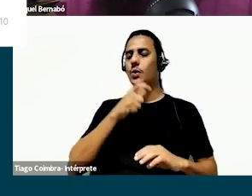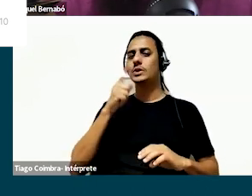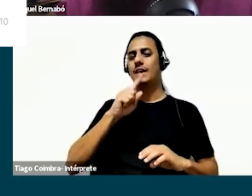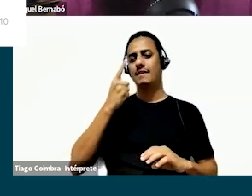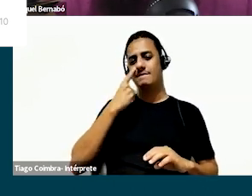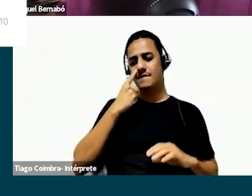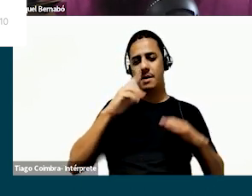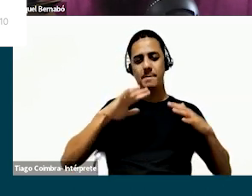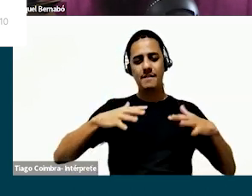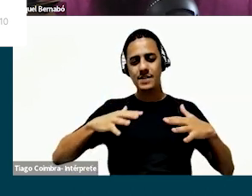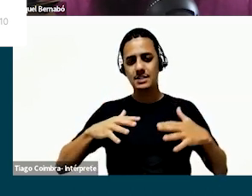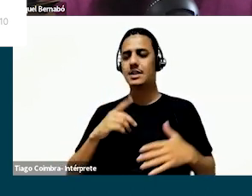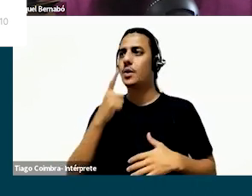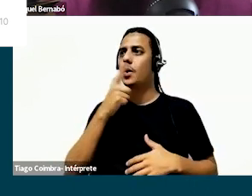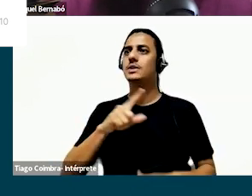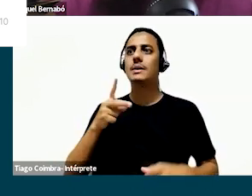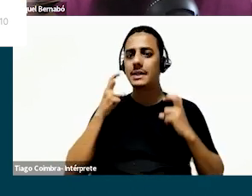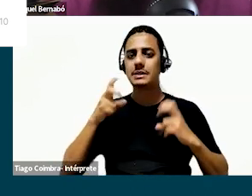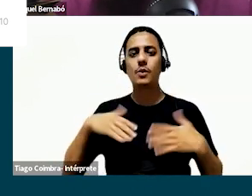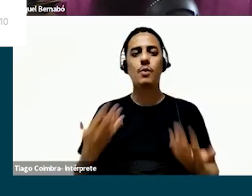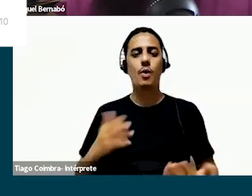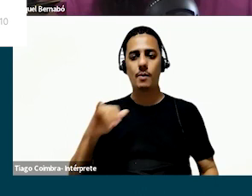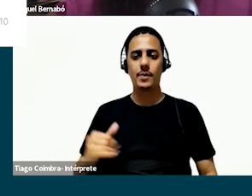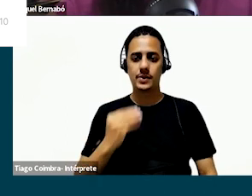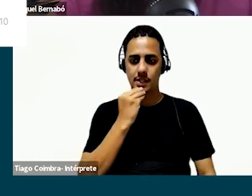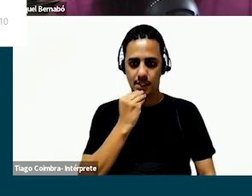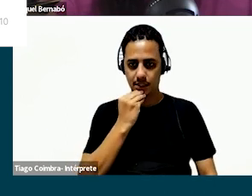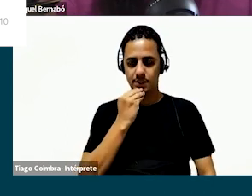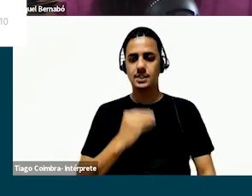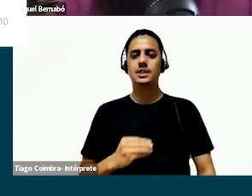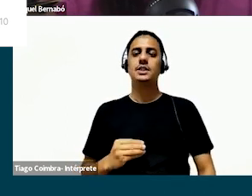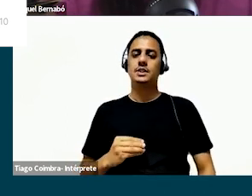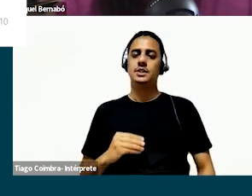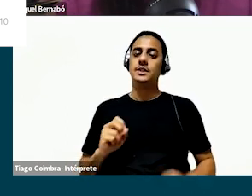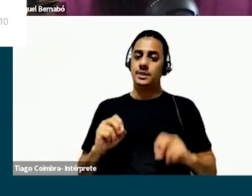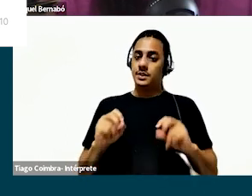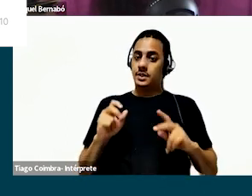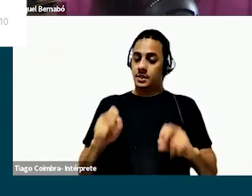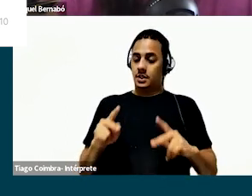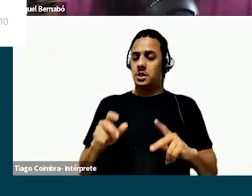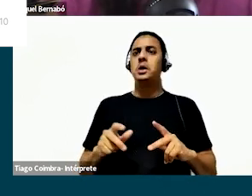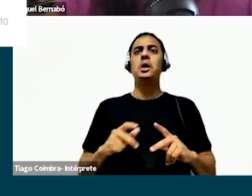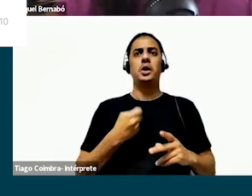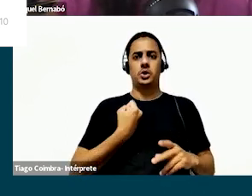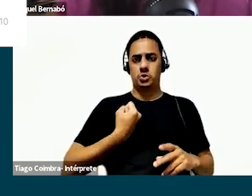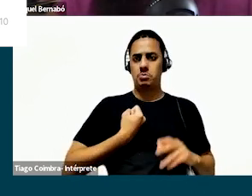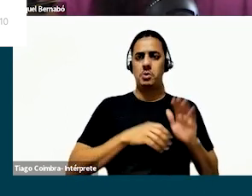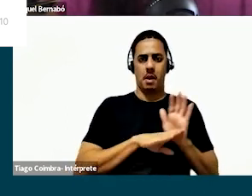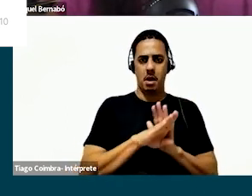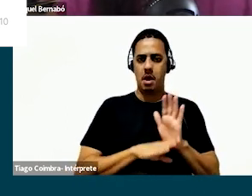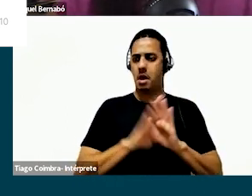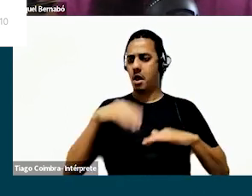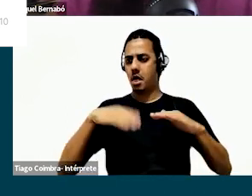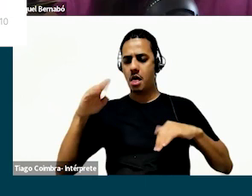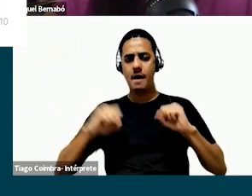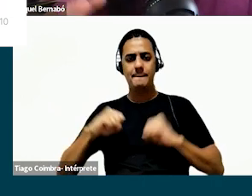nenhum padrão, eles não conseguiam fazer essa previsão, não conseguiam entender qual era o tamanho da oportunidade. E aí, tudo bem, os números